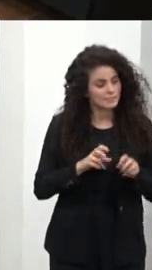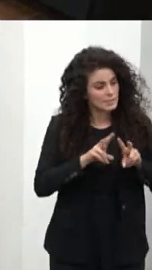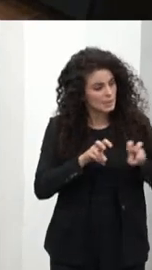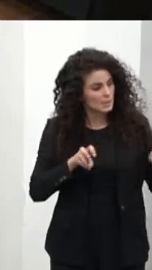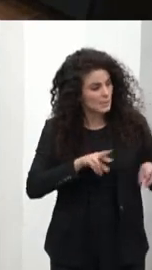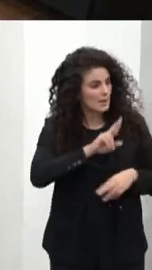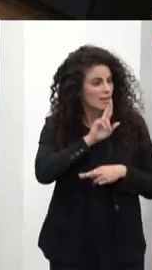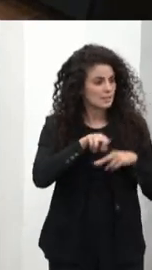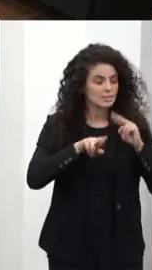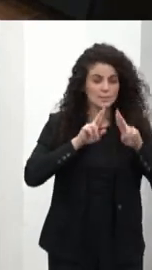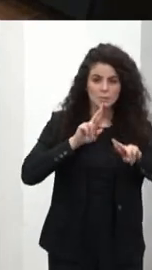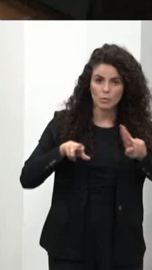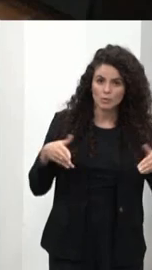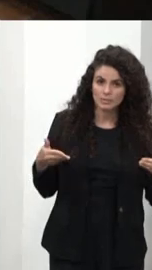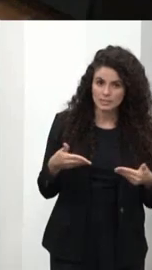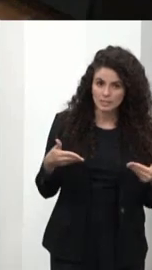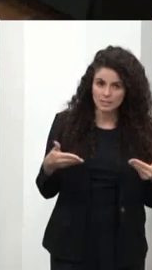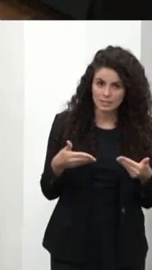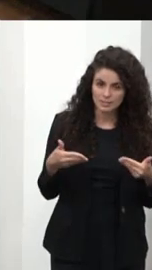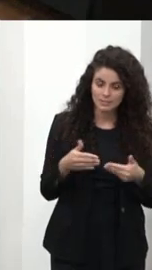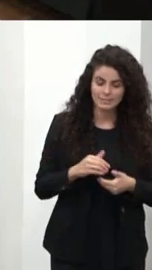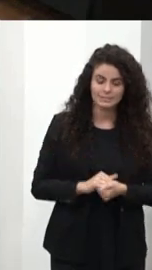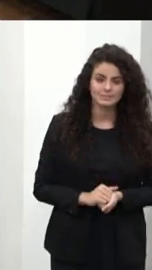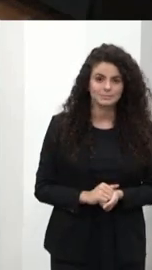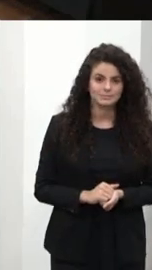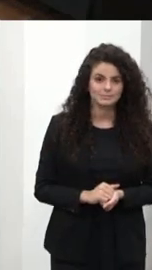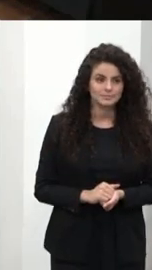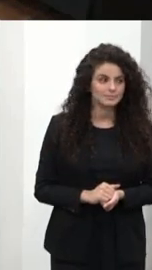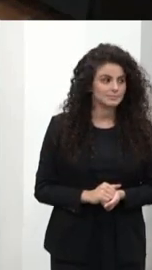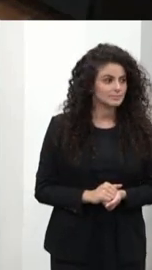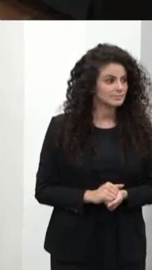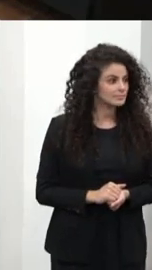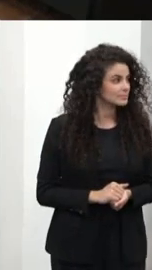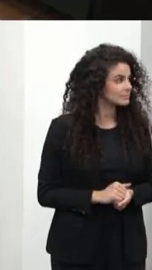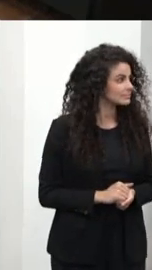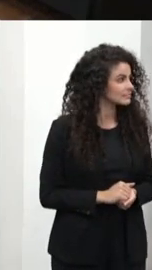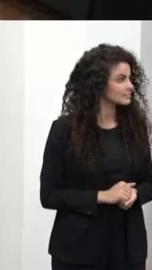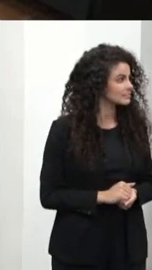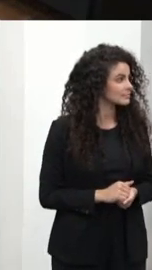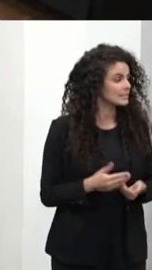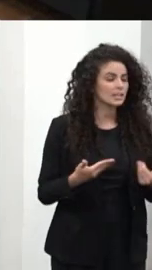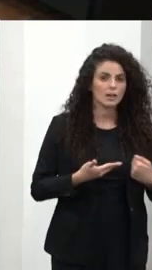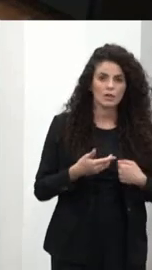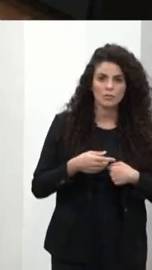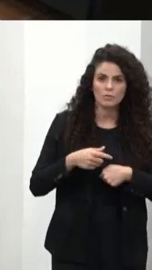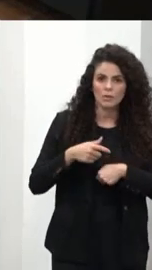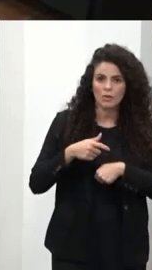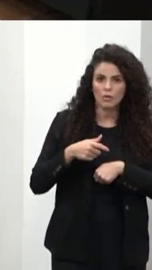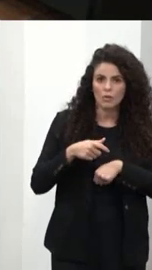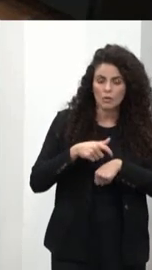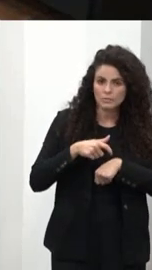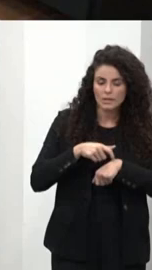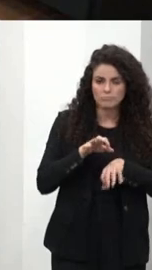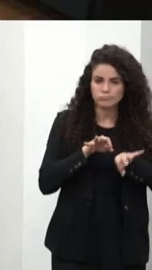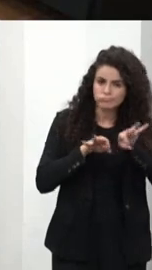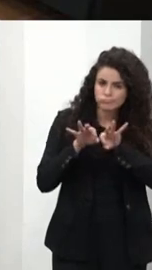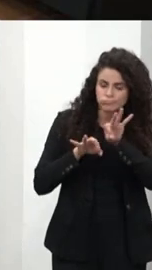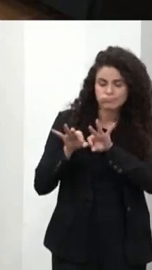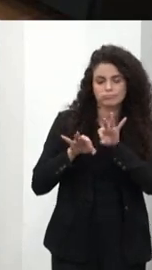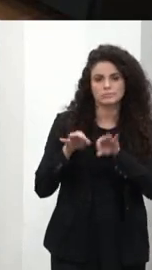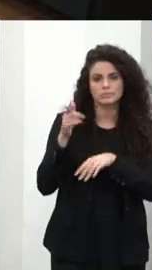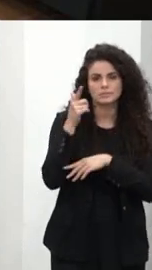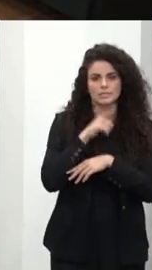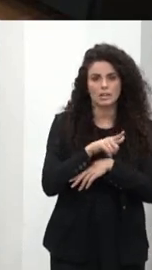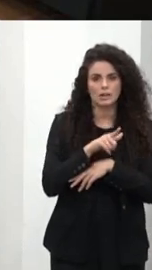as respostas tá E aí a gente vai monitorar aqui um pouco manejar o tempo para uma